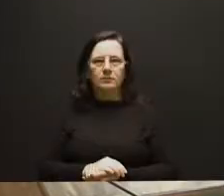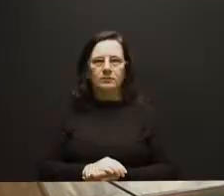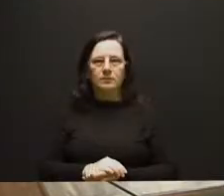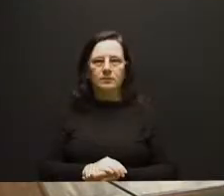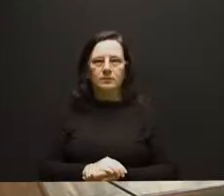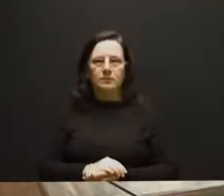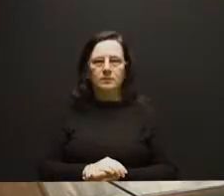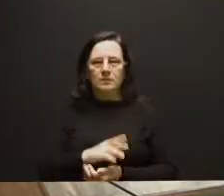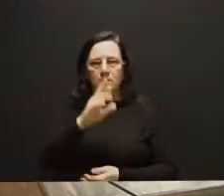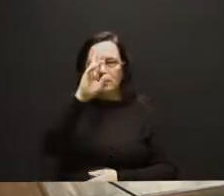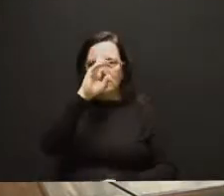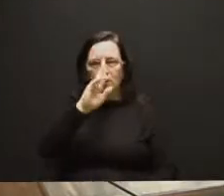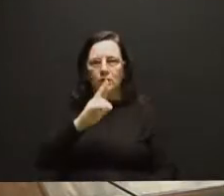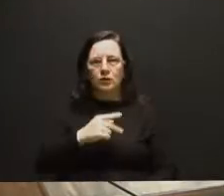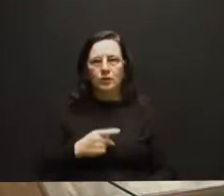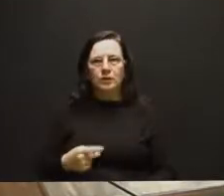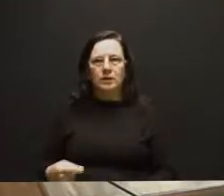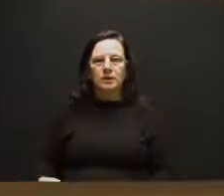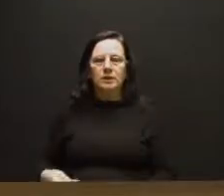29 paris